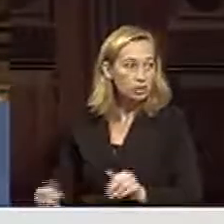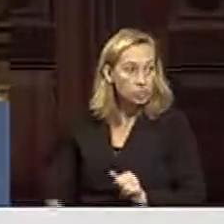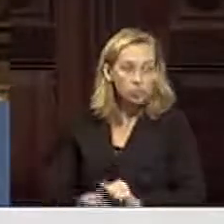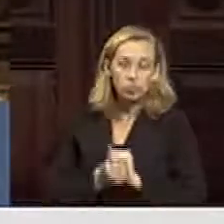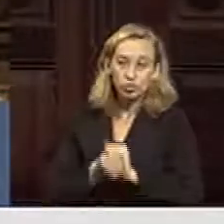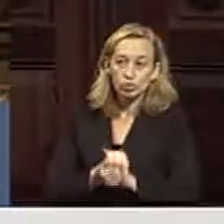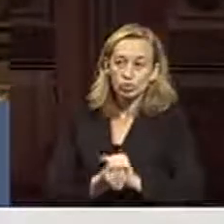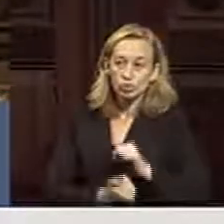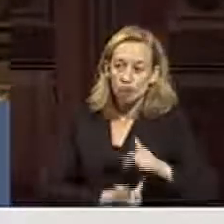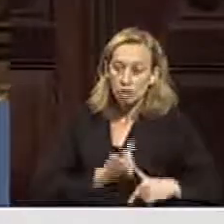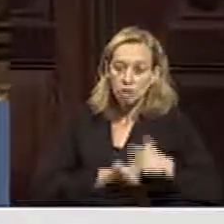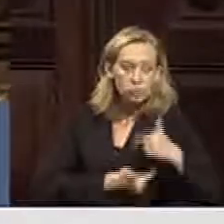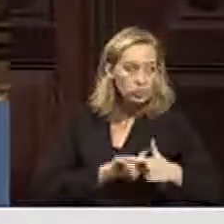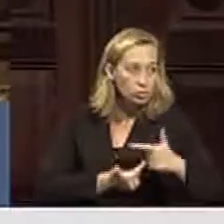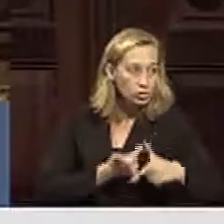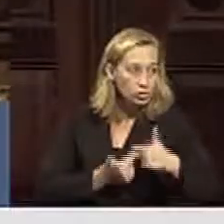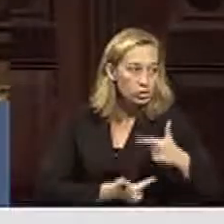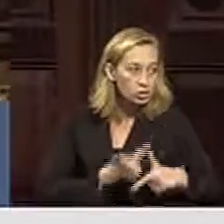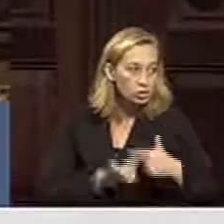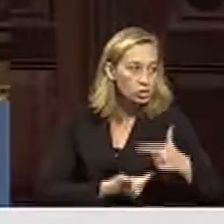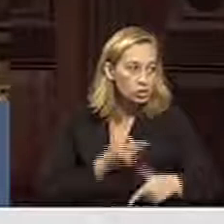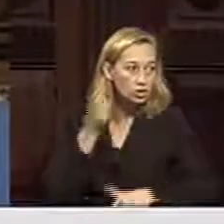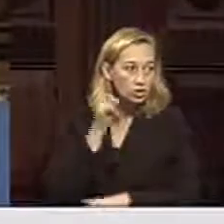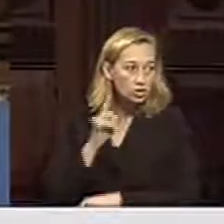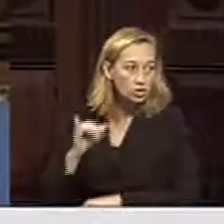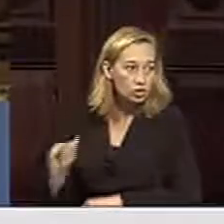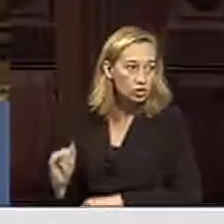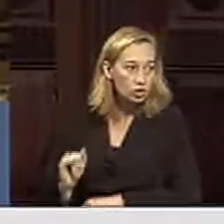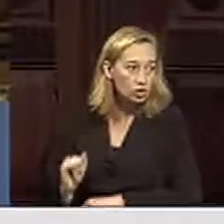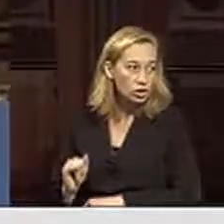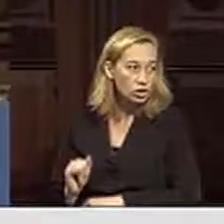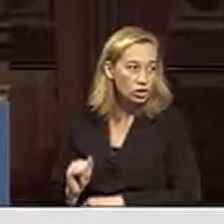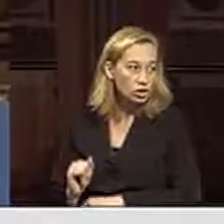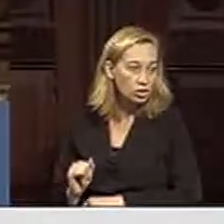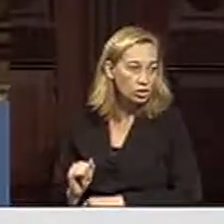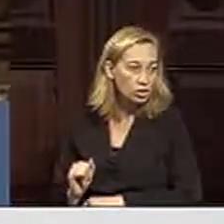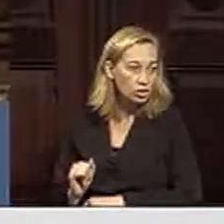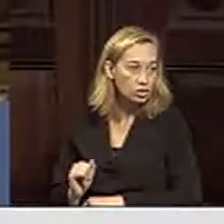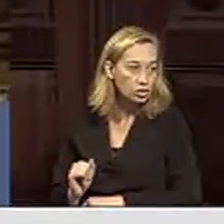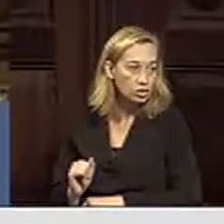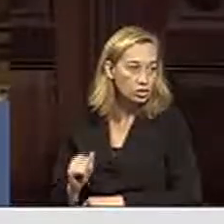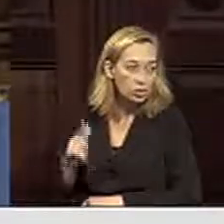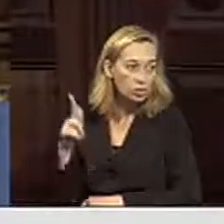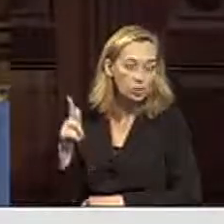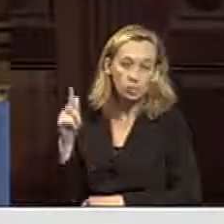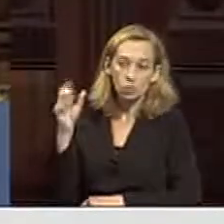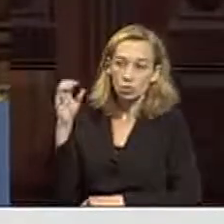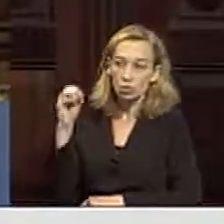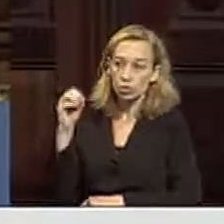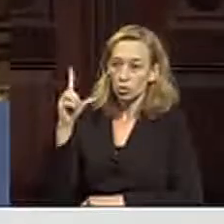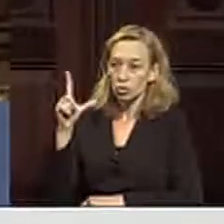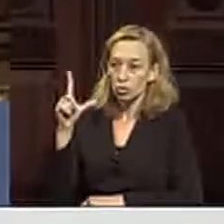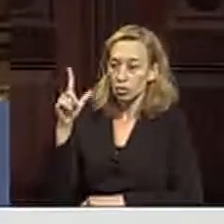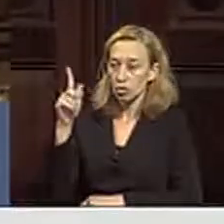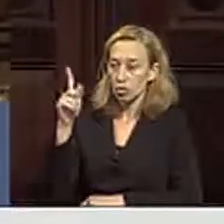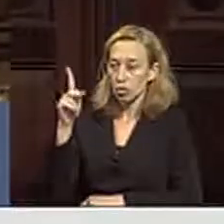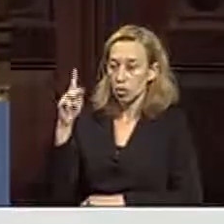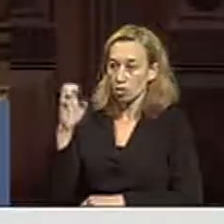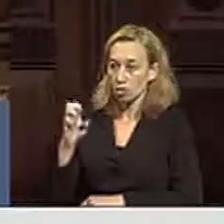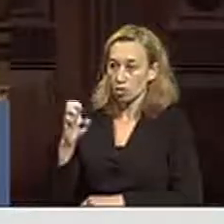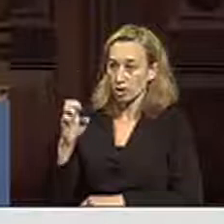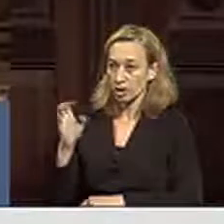da descomemoração do dia do golpe civil-militar no Brasil. É